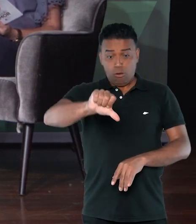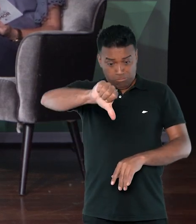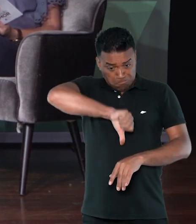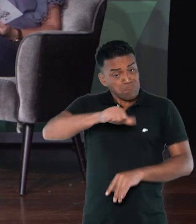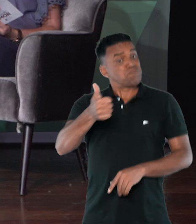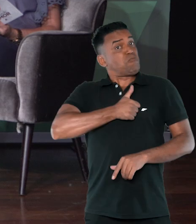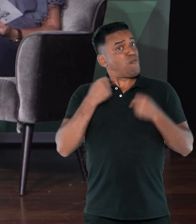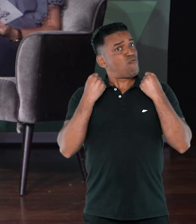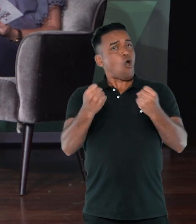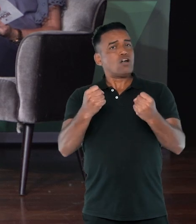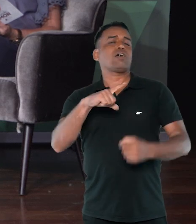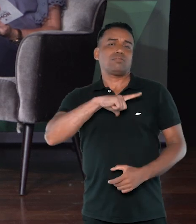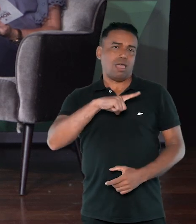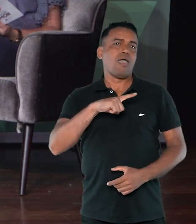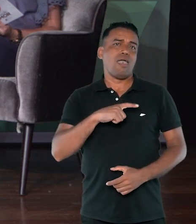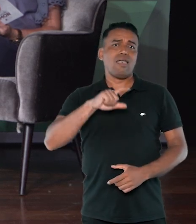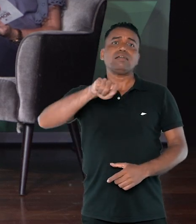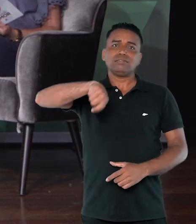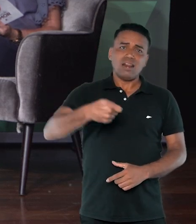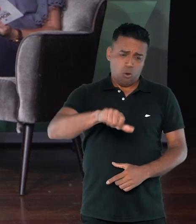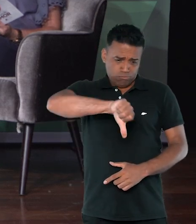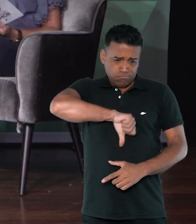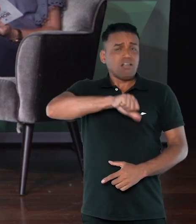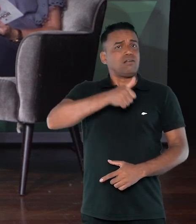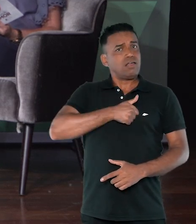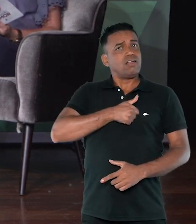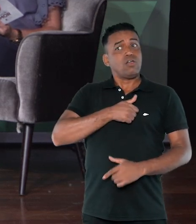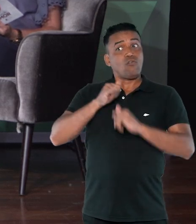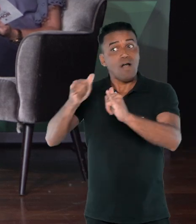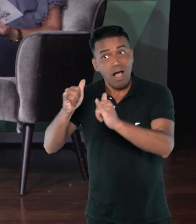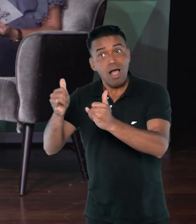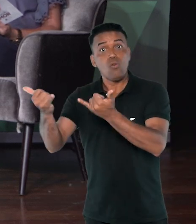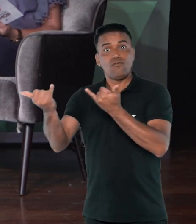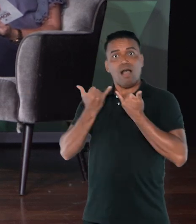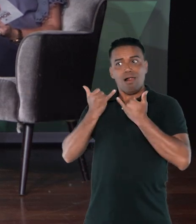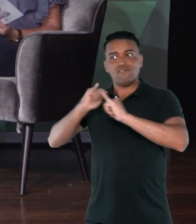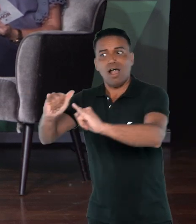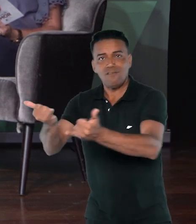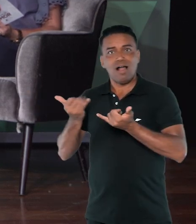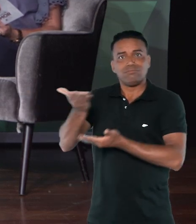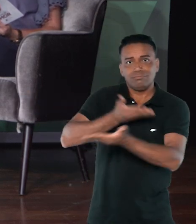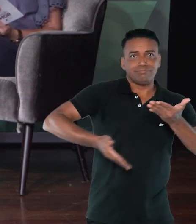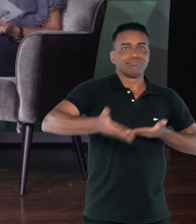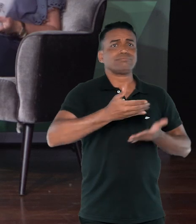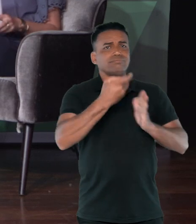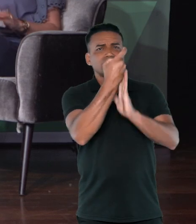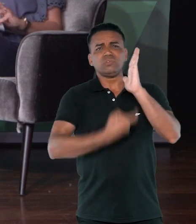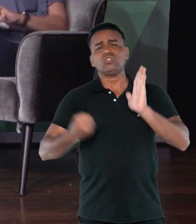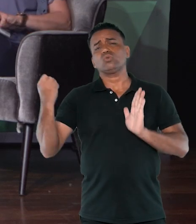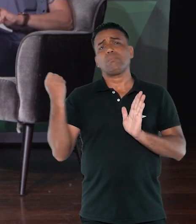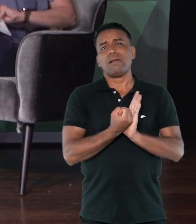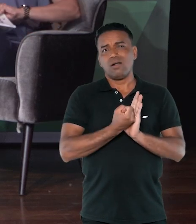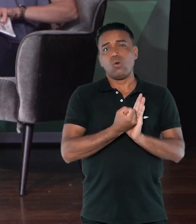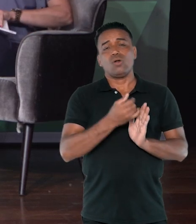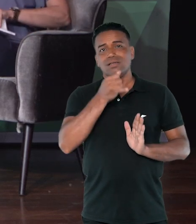autoestima parece que é uma palavra já gasta, batida, mas eu insisto na força que ela tem. E é uma palavra que eu mais falo e escuto lá